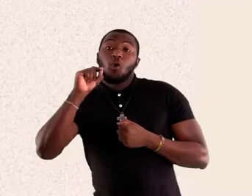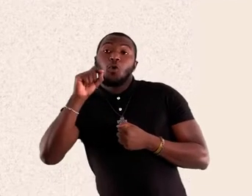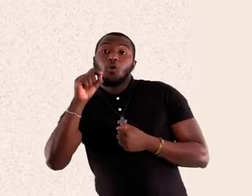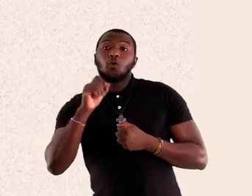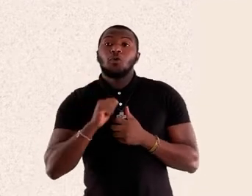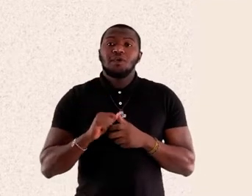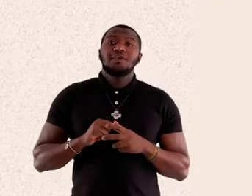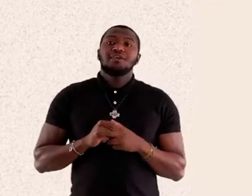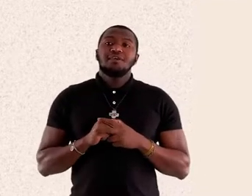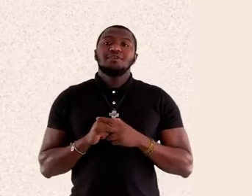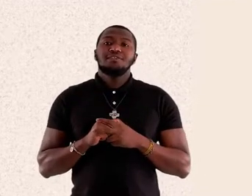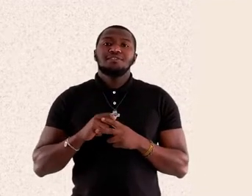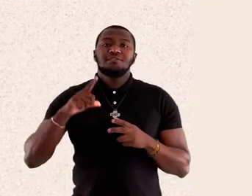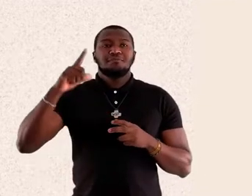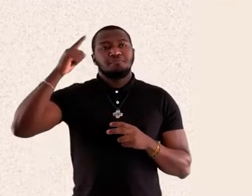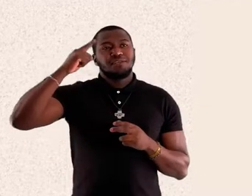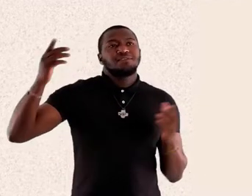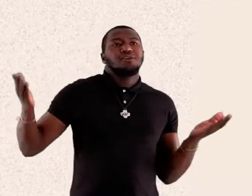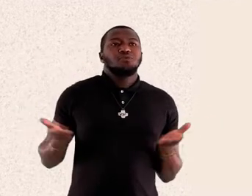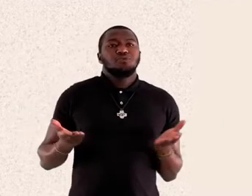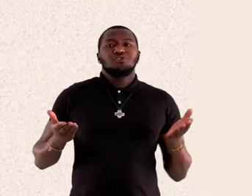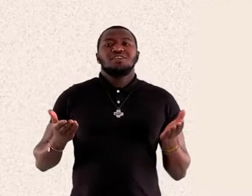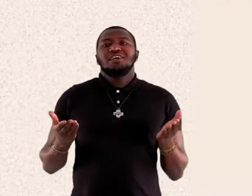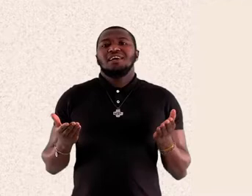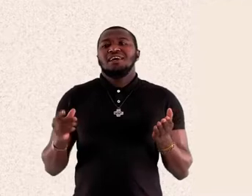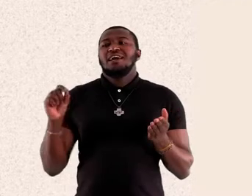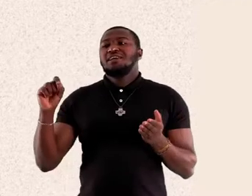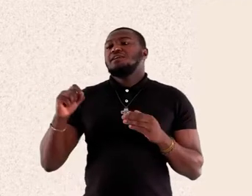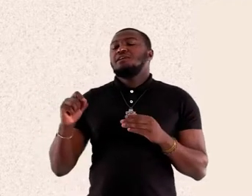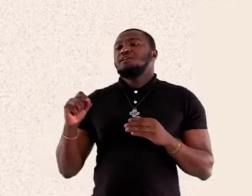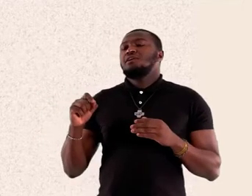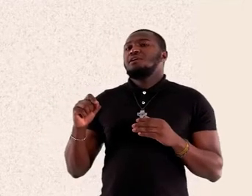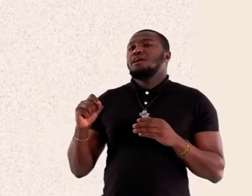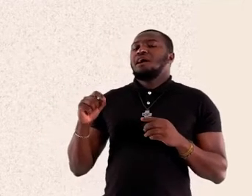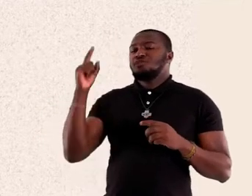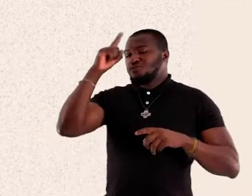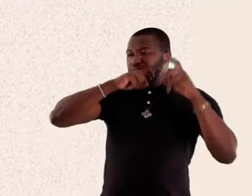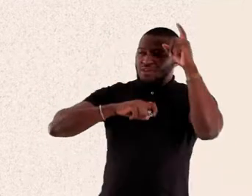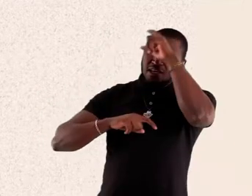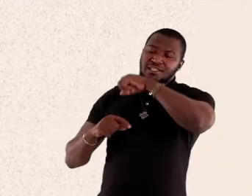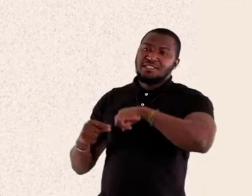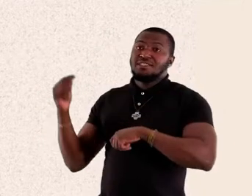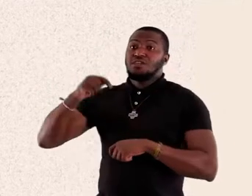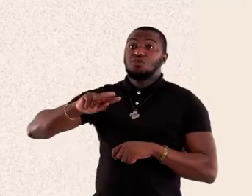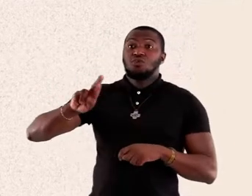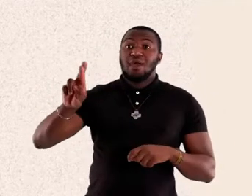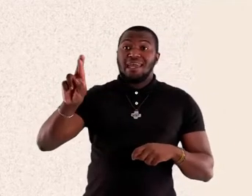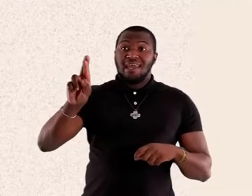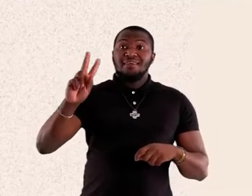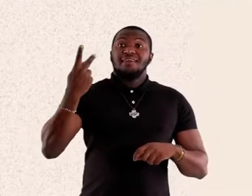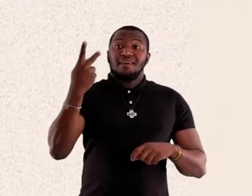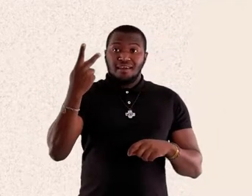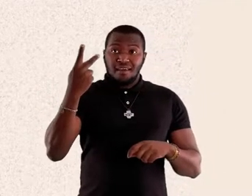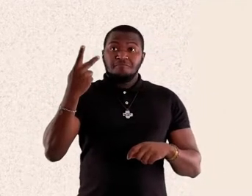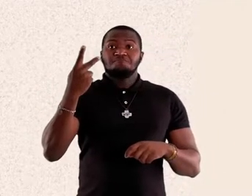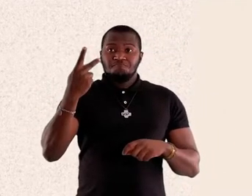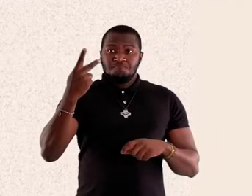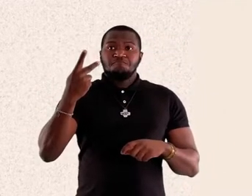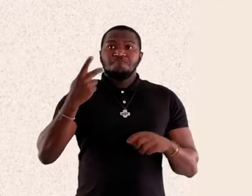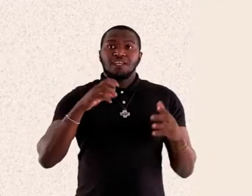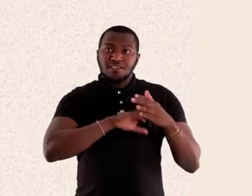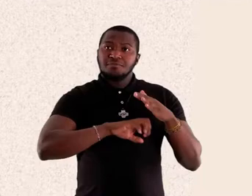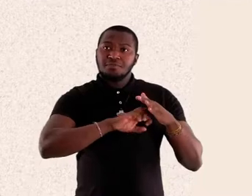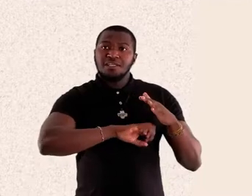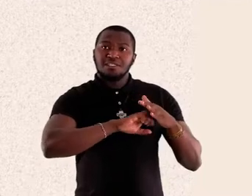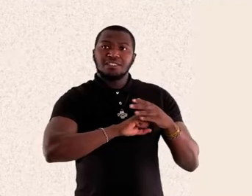se pensa hoje né que um dos maiores desafios recursos humanos da atualidade isso também é dado de